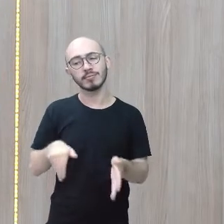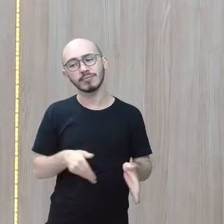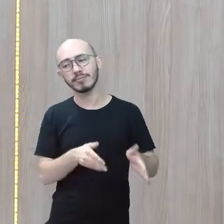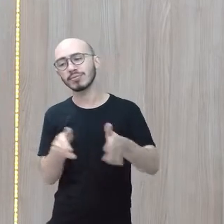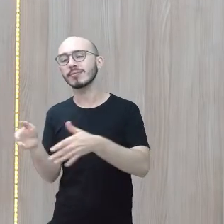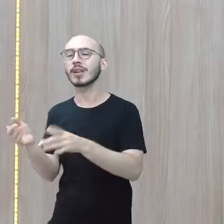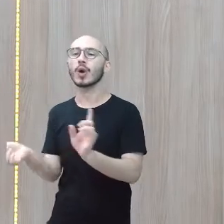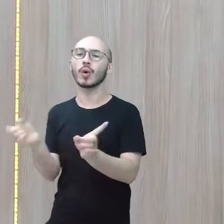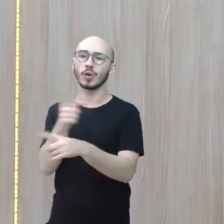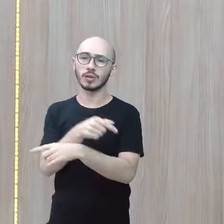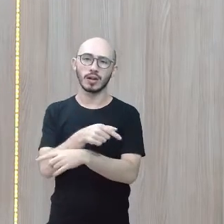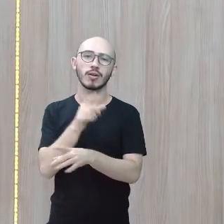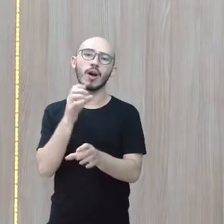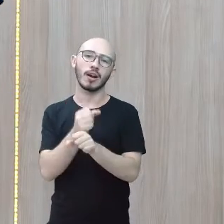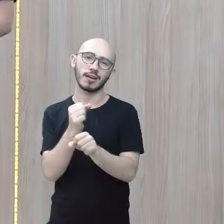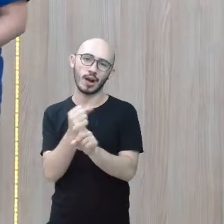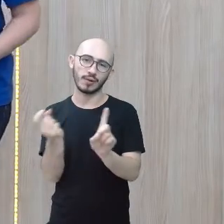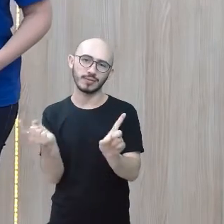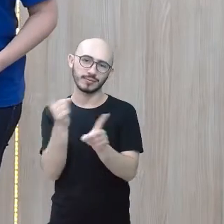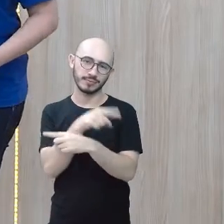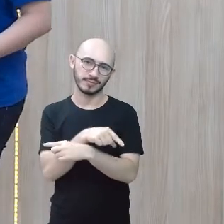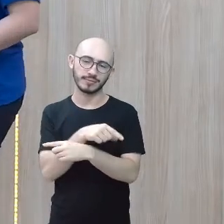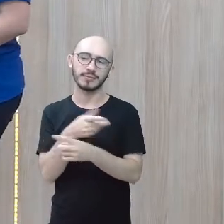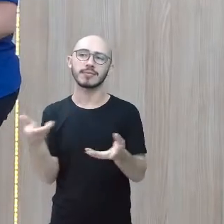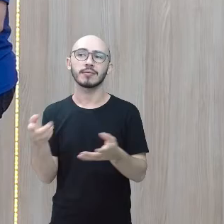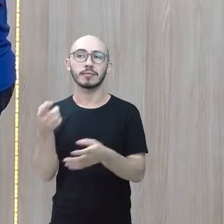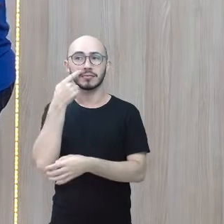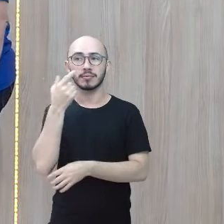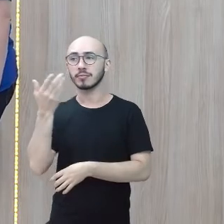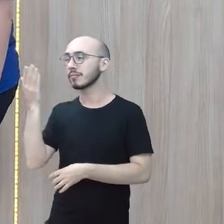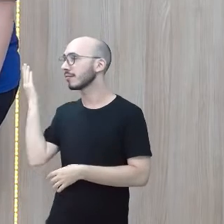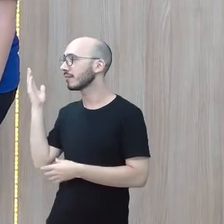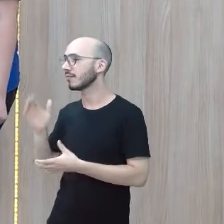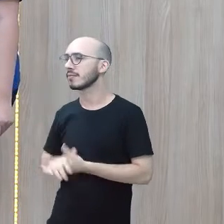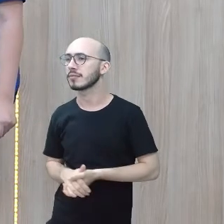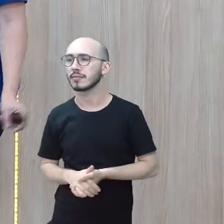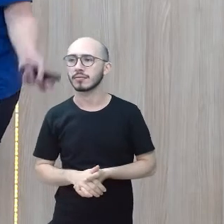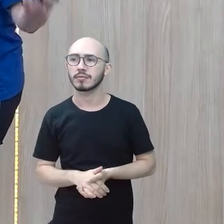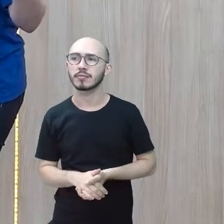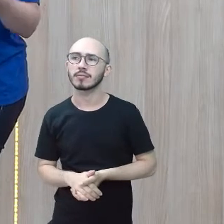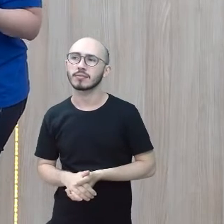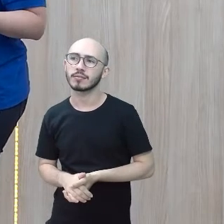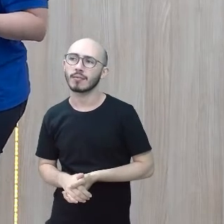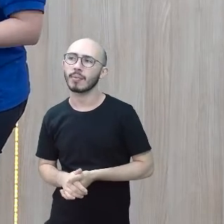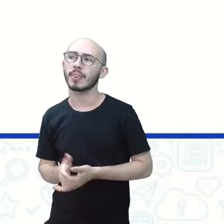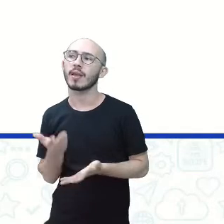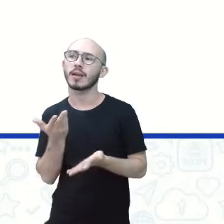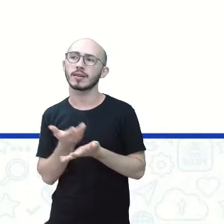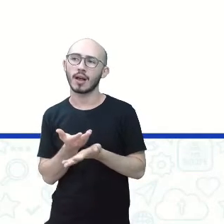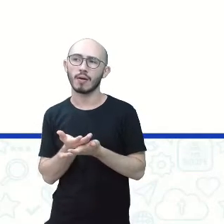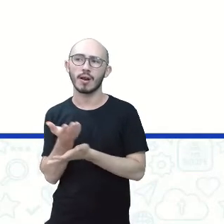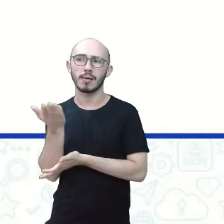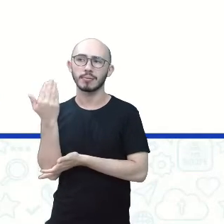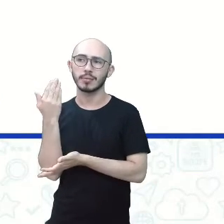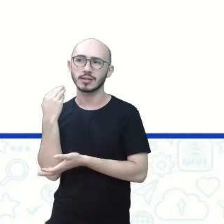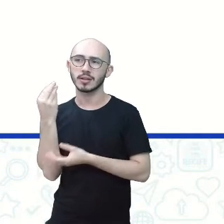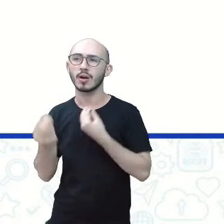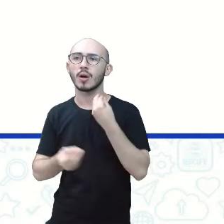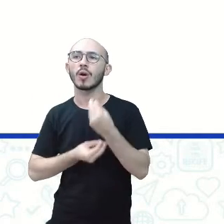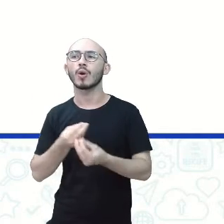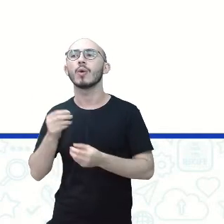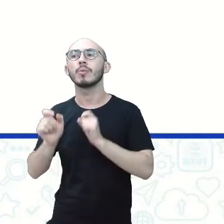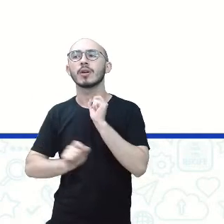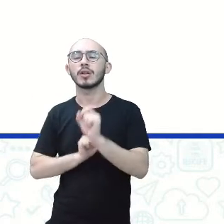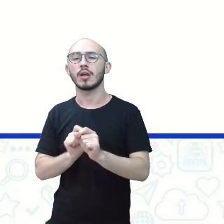chamar de operação inversa, tá certo? Então, vamos dar uma olhadinha aqui, ó. A gente observou na aula anterior como essa ramificação